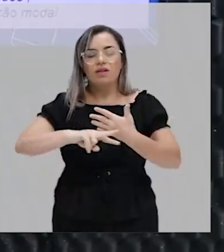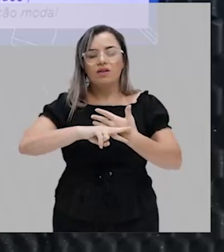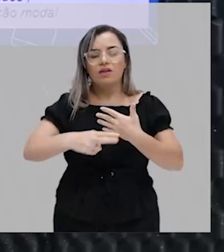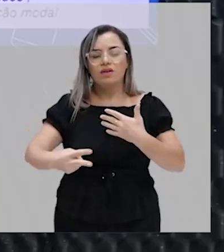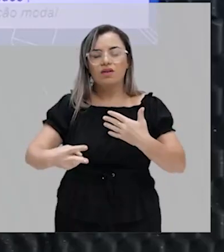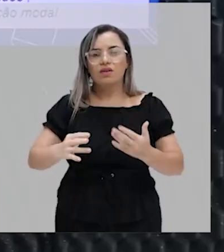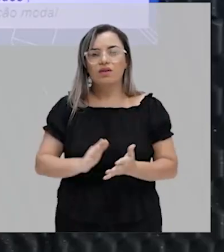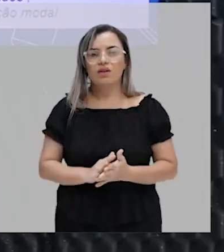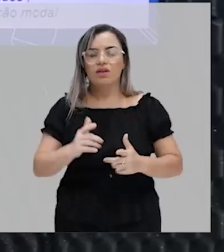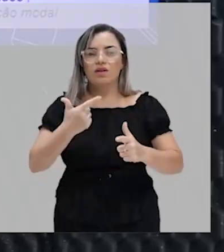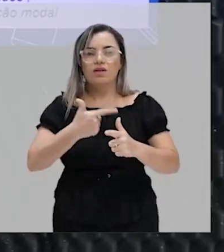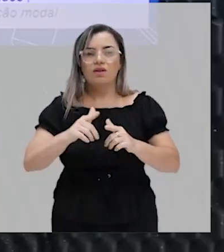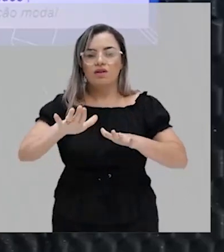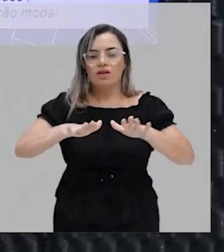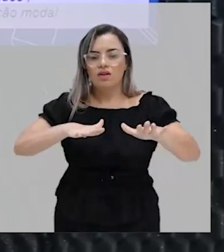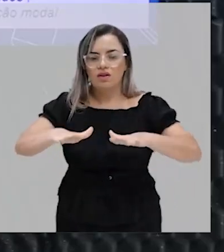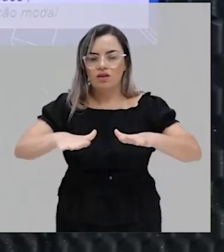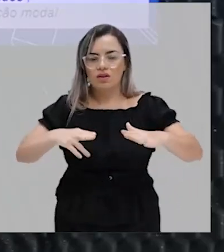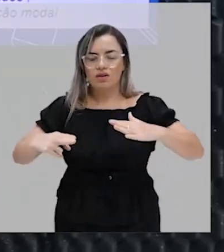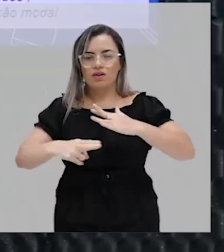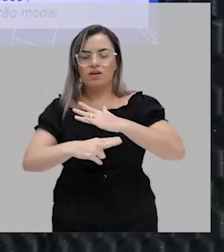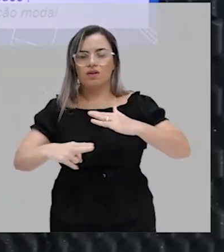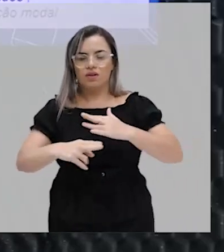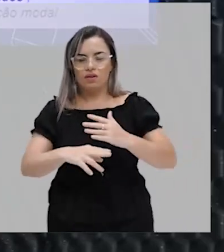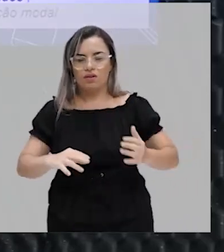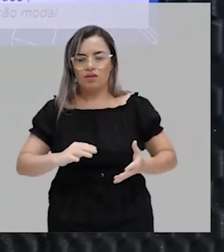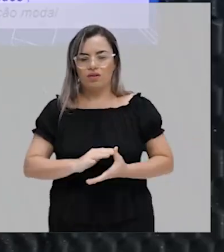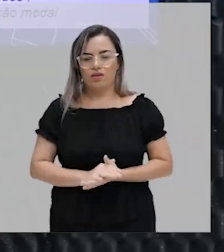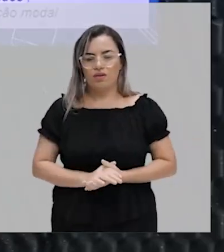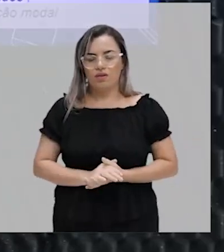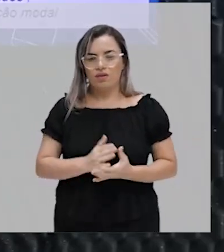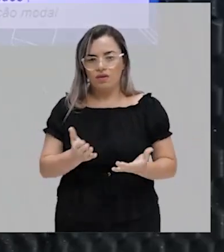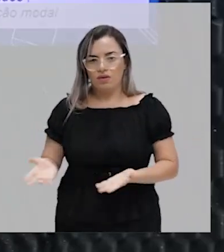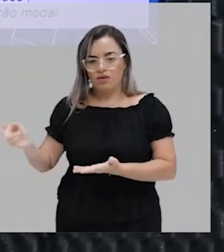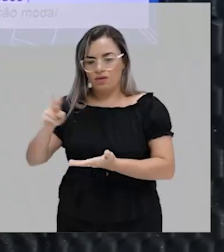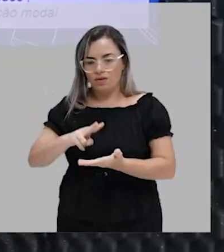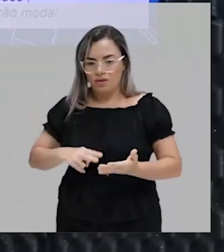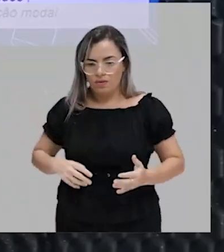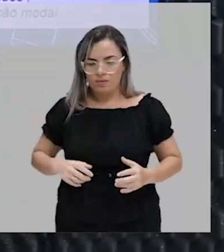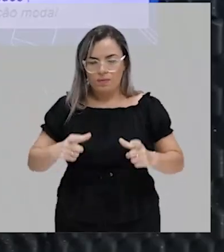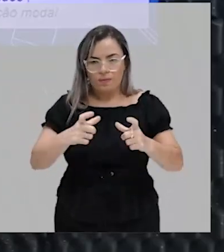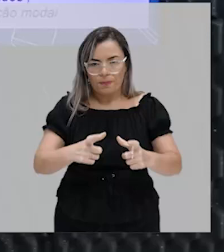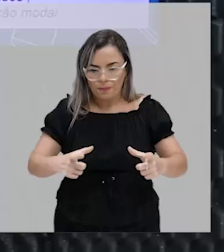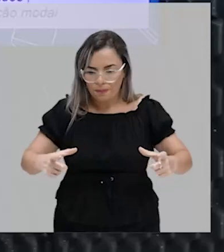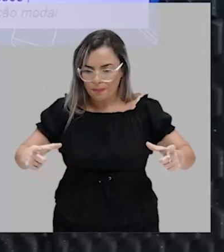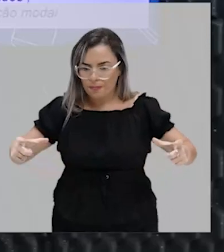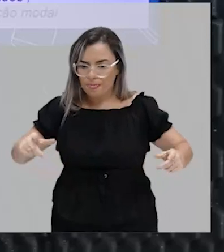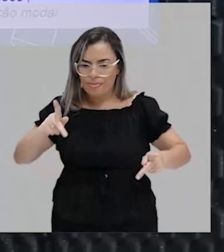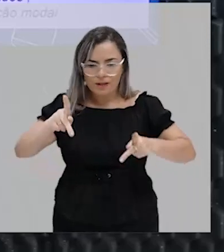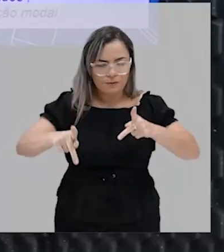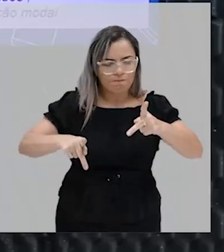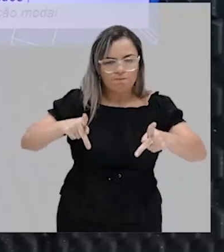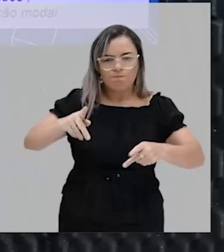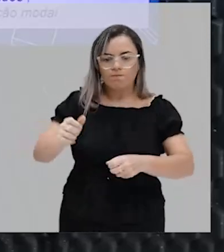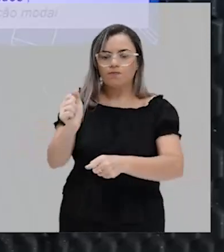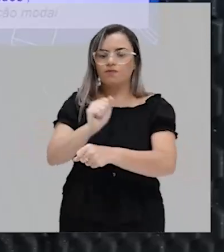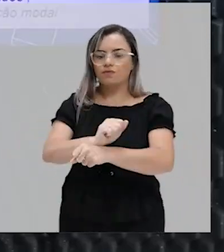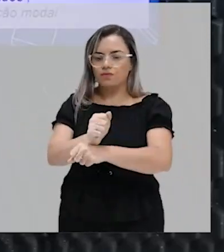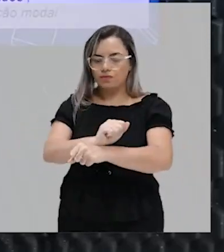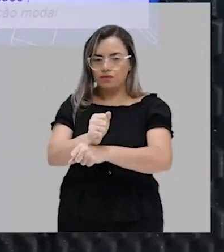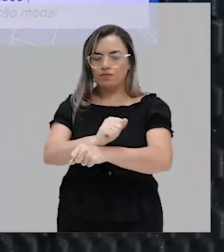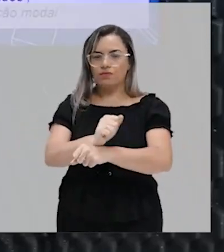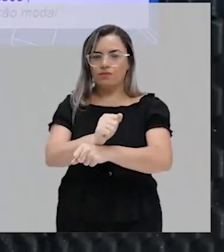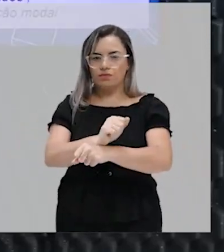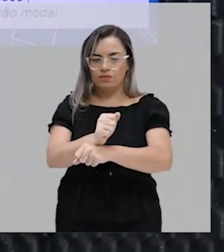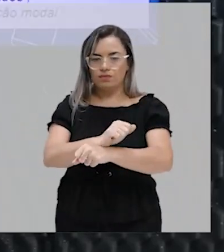é essa problemática de mobilidade? Ela é consequência direta, galera, tá? Do crescimento populacional e de veículos, como eu te disse. Ela vai ser